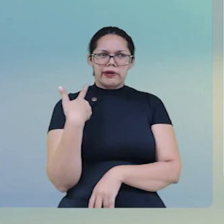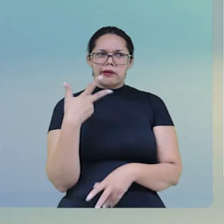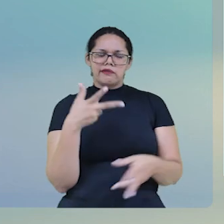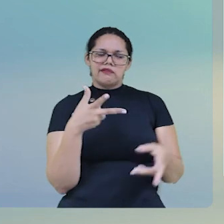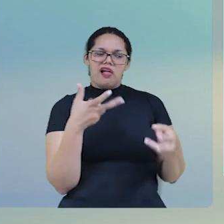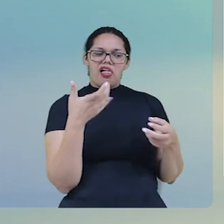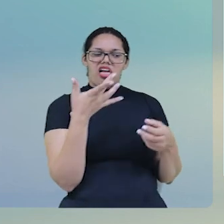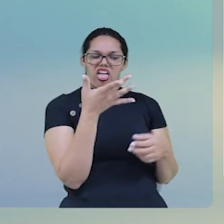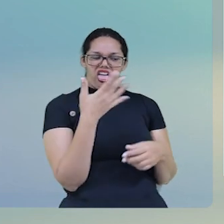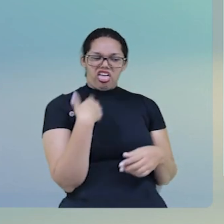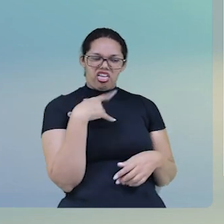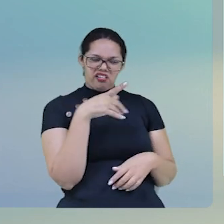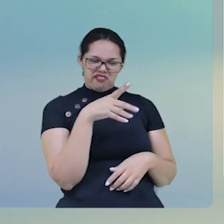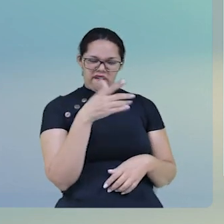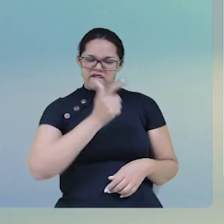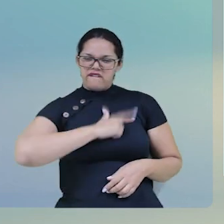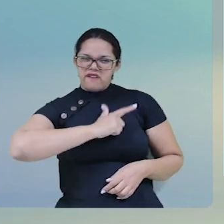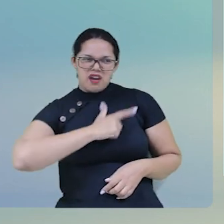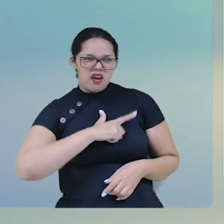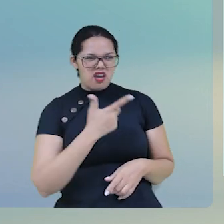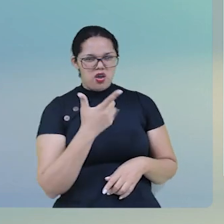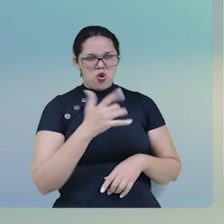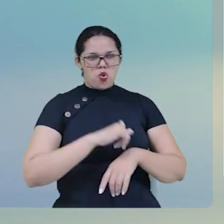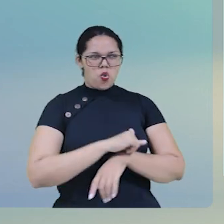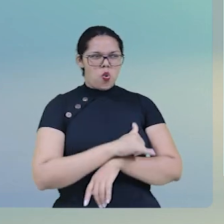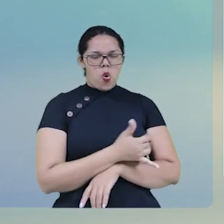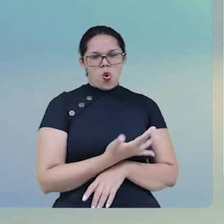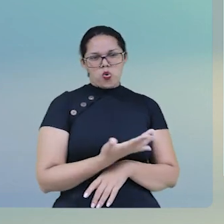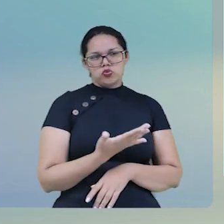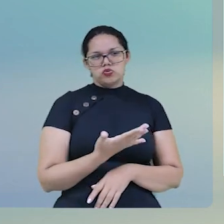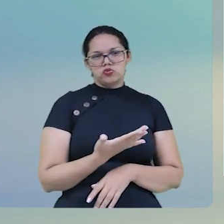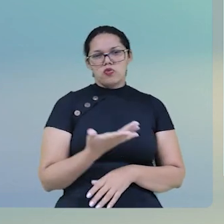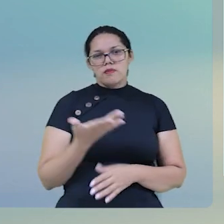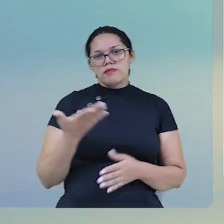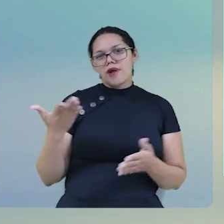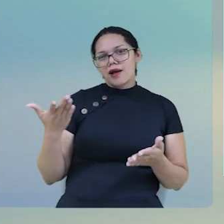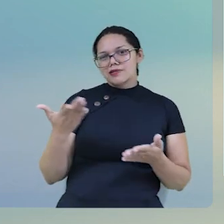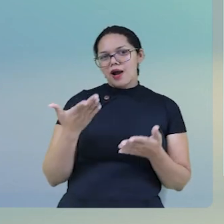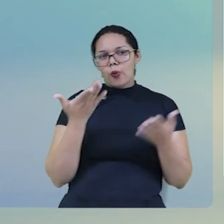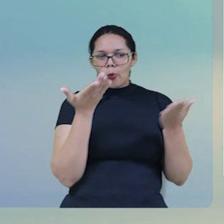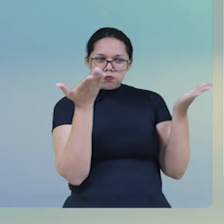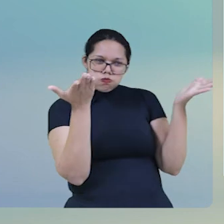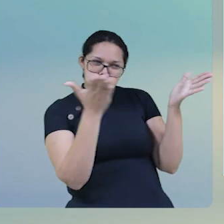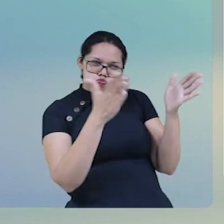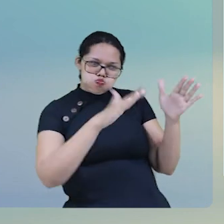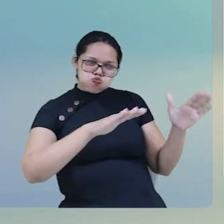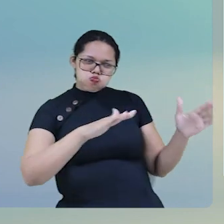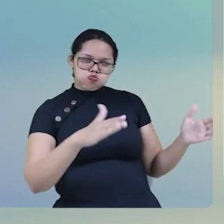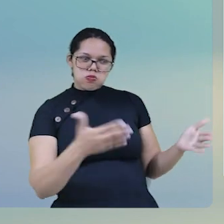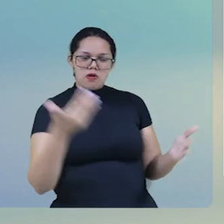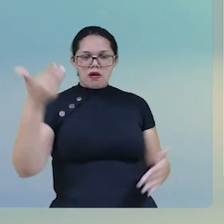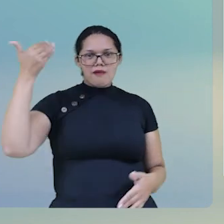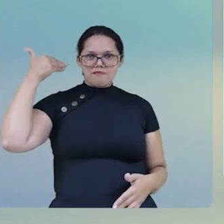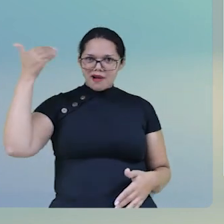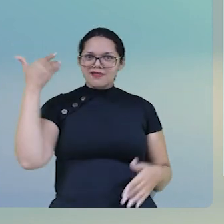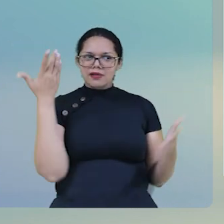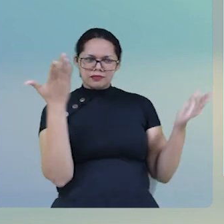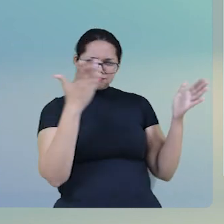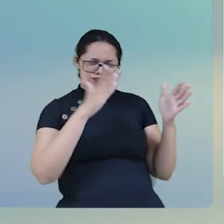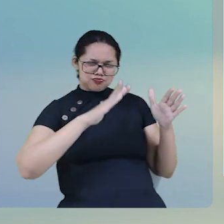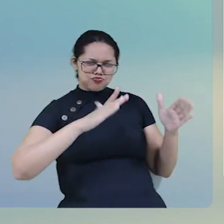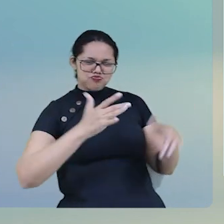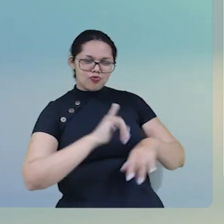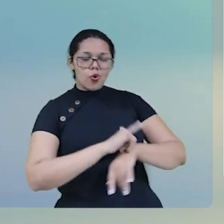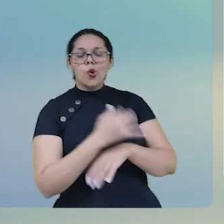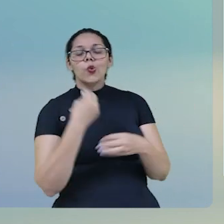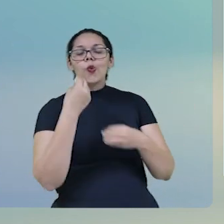deselegante nos dias de hoje, mas que era há não muito tempo considerável sensual e inspirador por pintores clássicos? Como